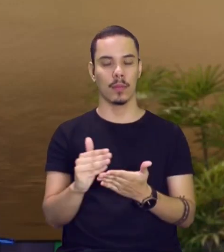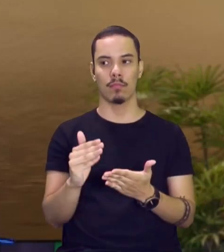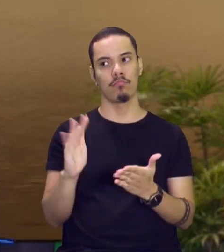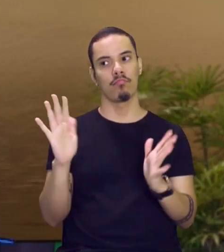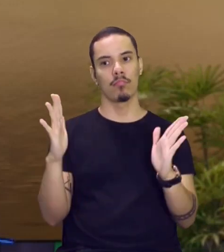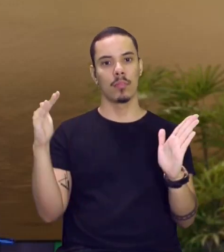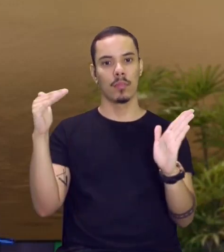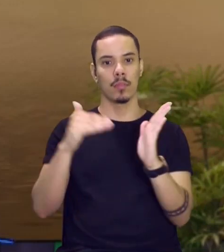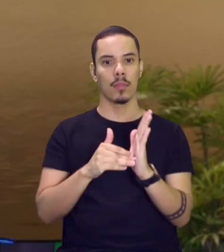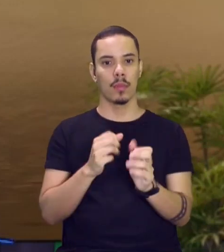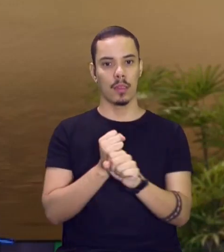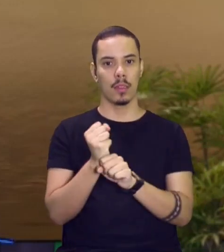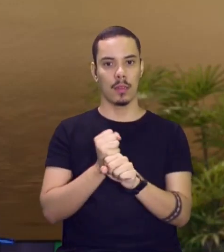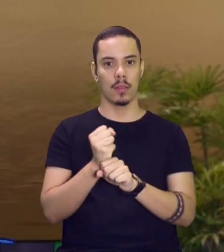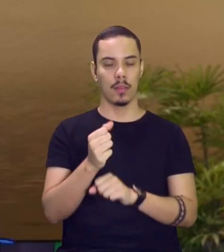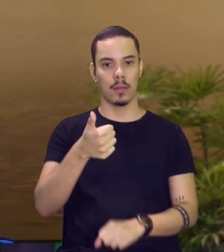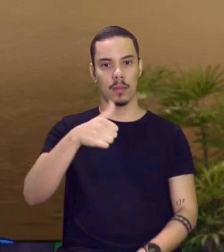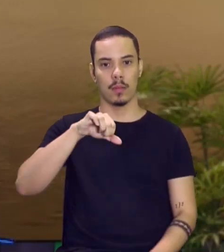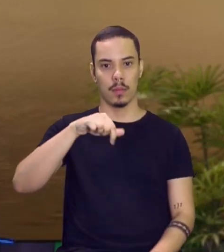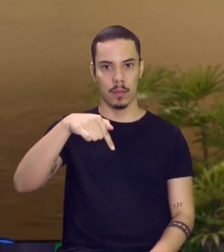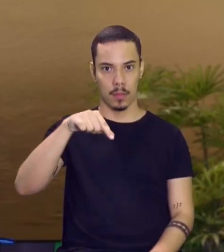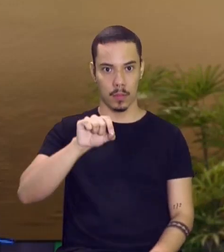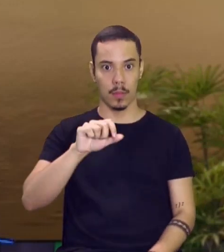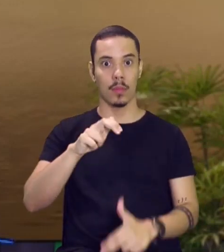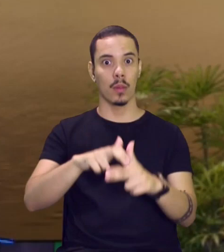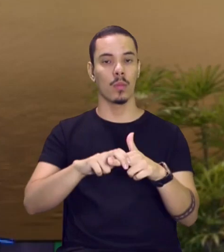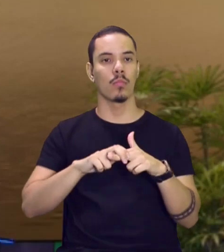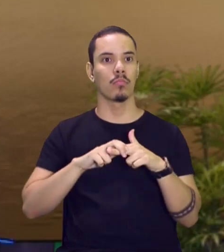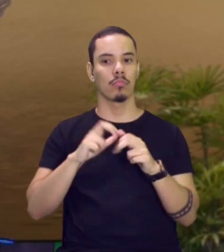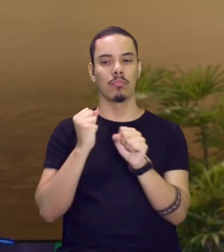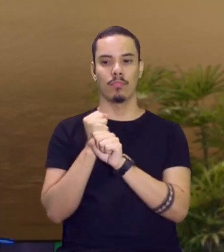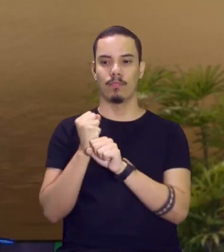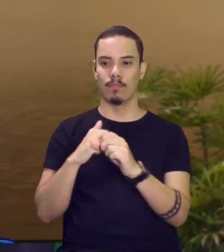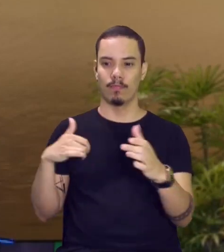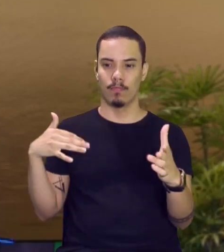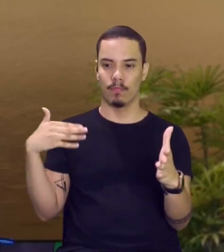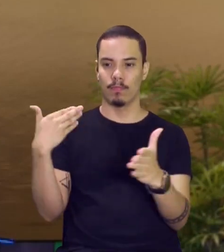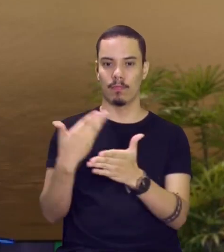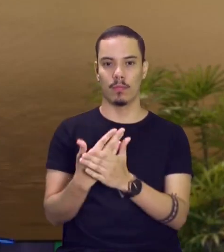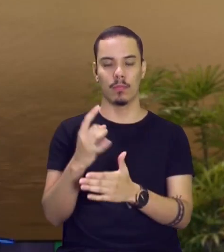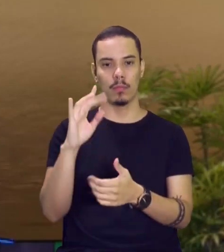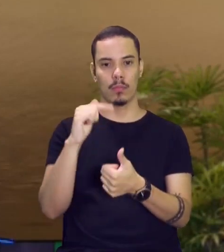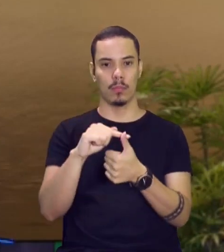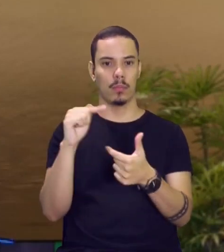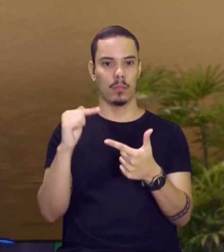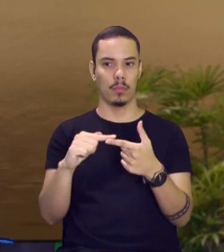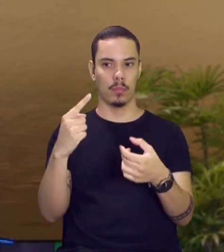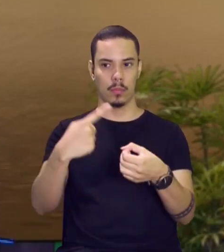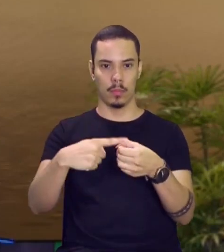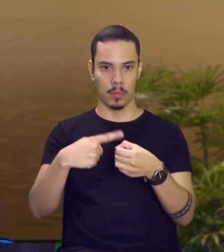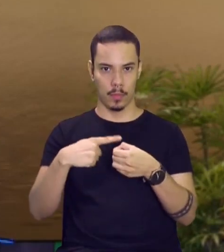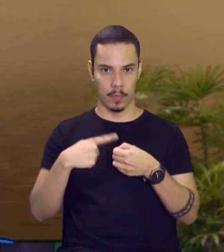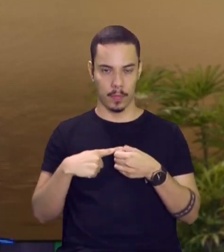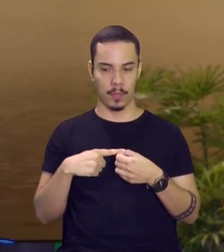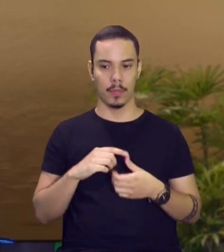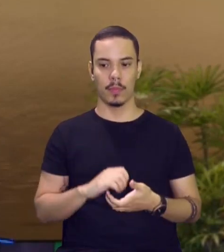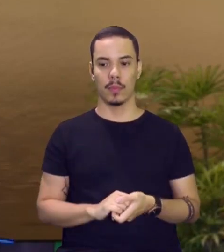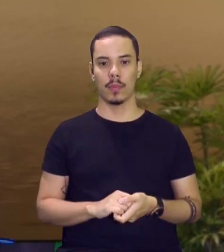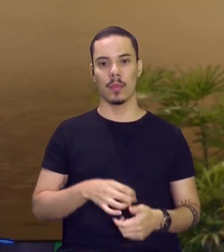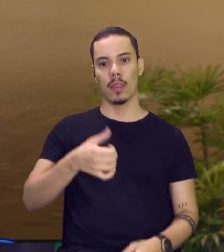final dos anos 70, portanto, muitos anos com apenas 2 municípios.